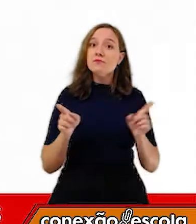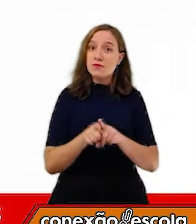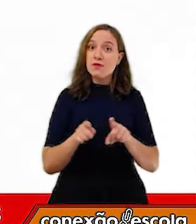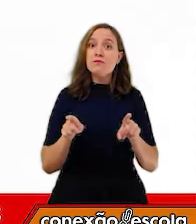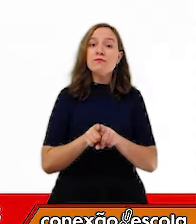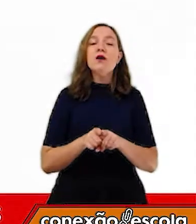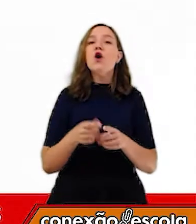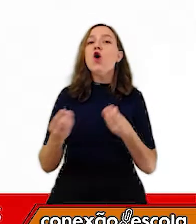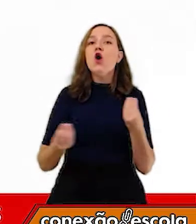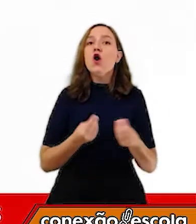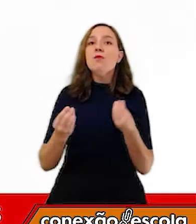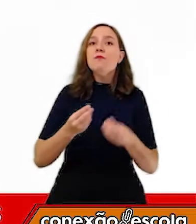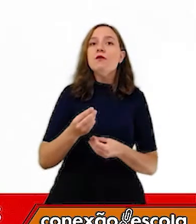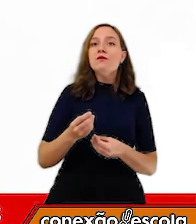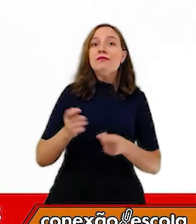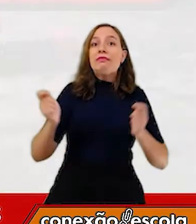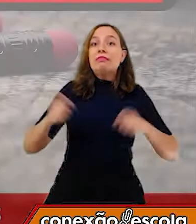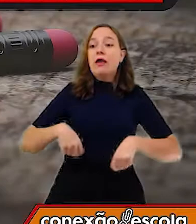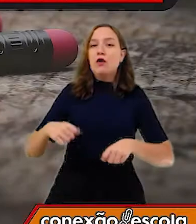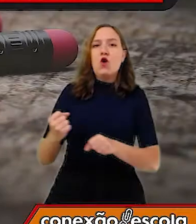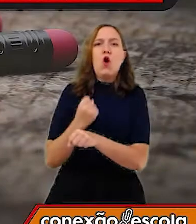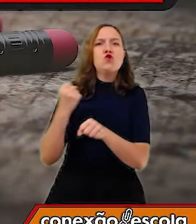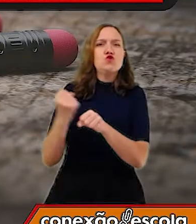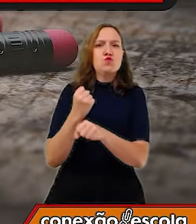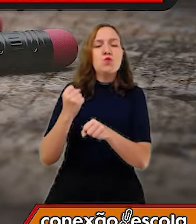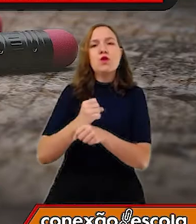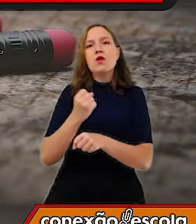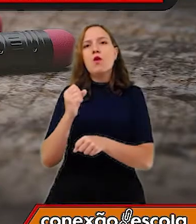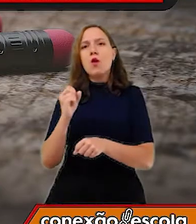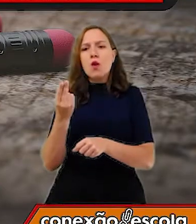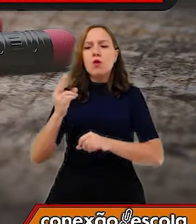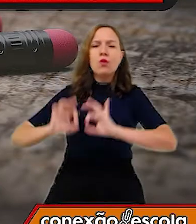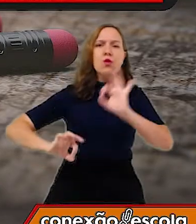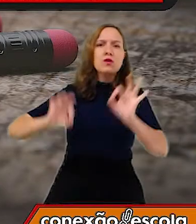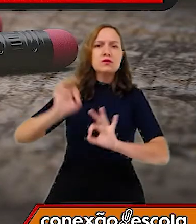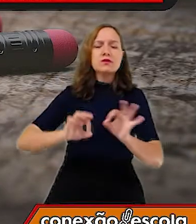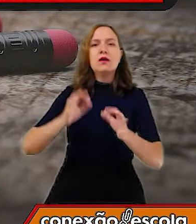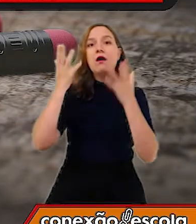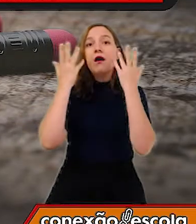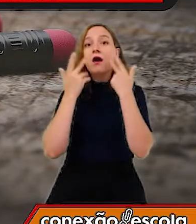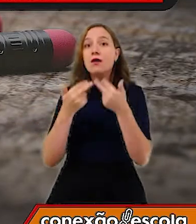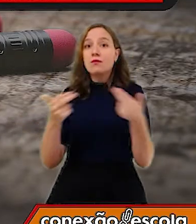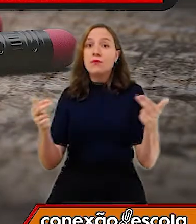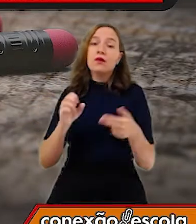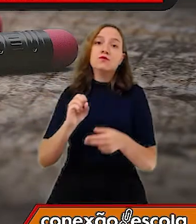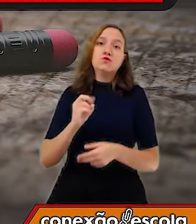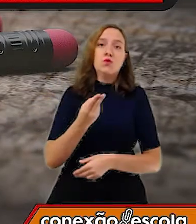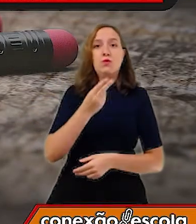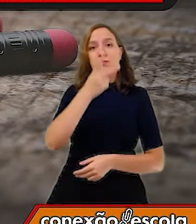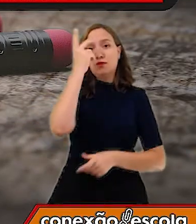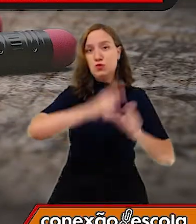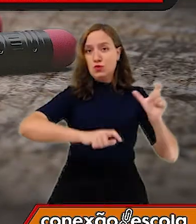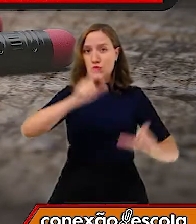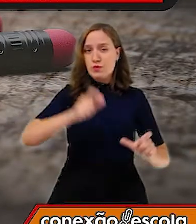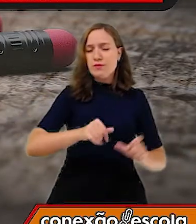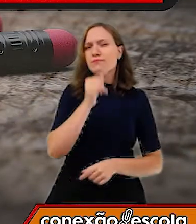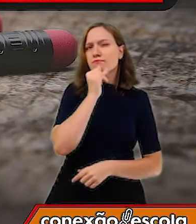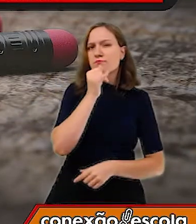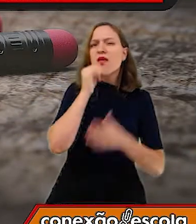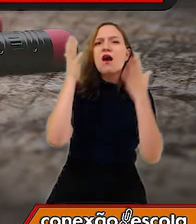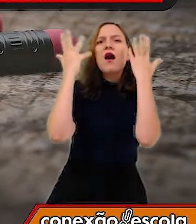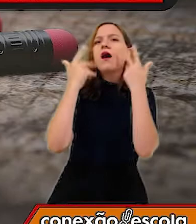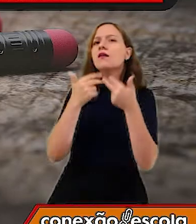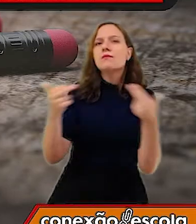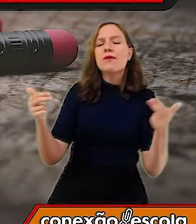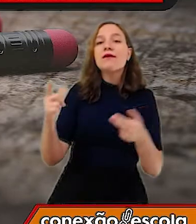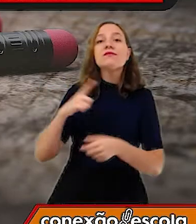componentes construídos pelos animais e pelos homens. Pelos animais, vamos pensar, a teia